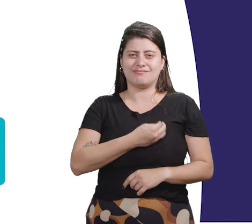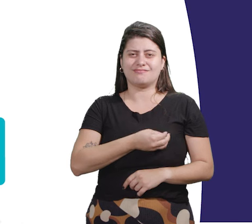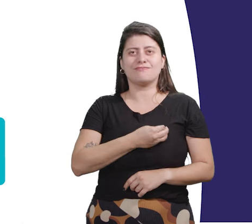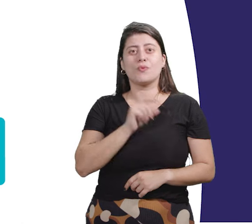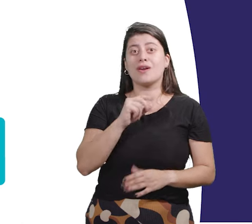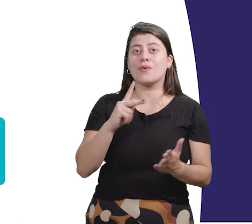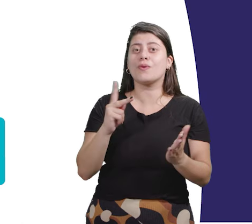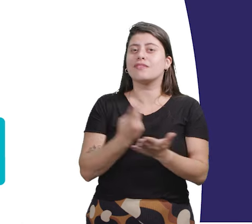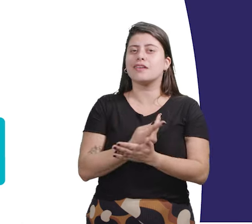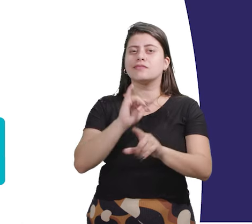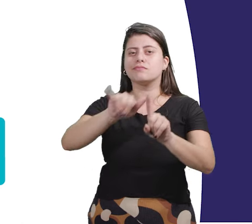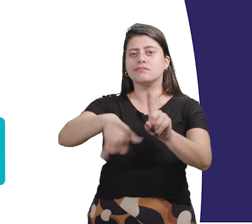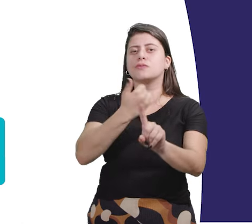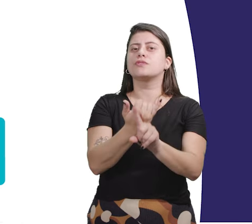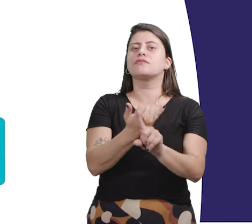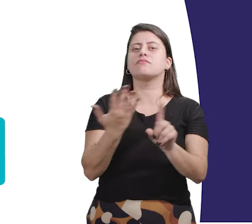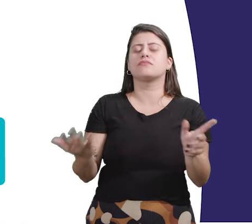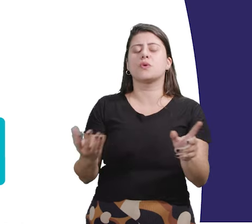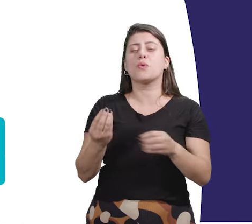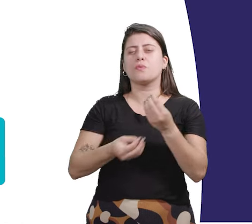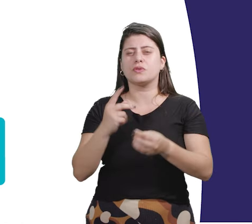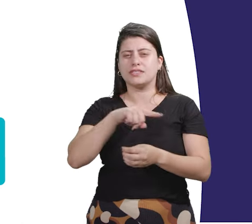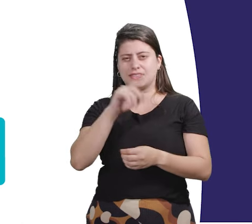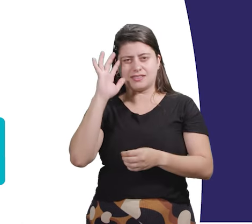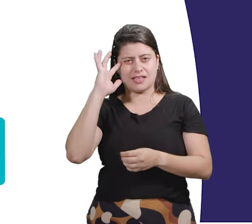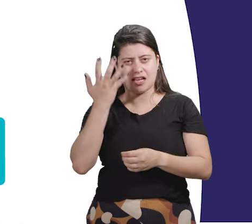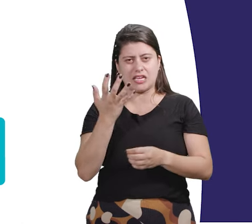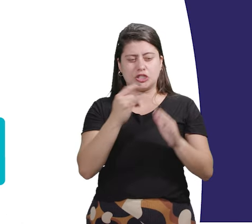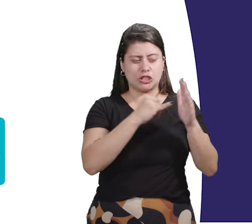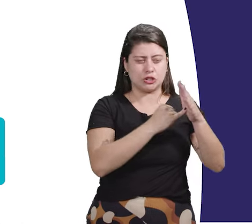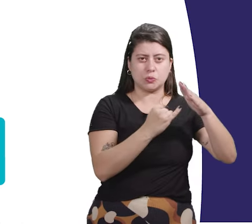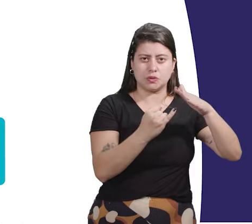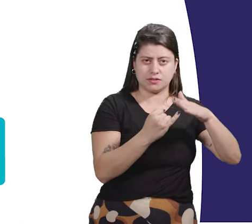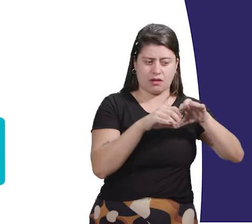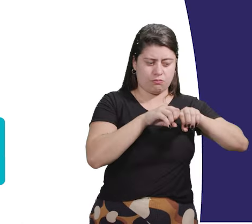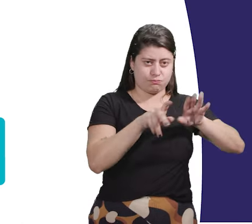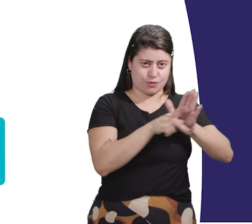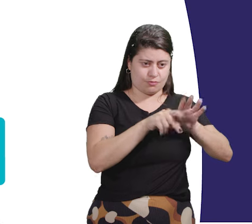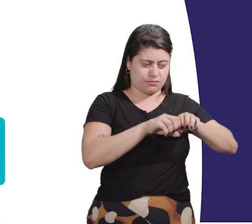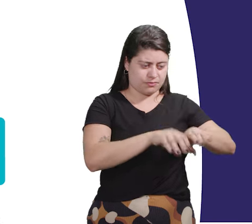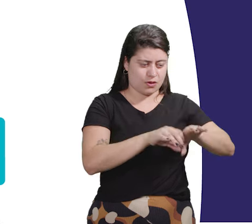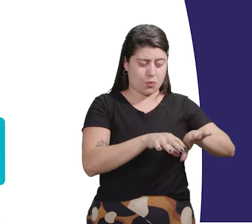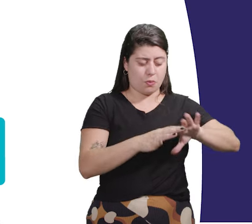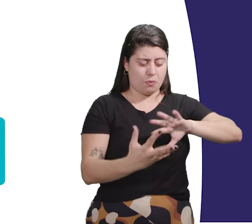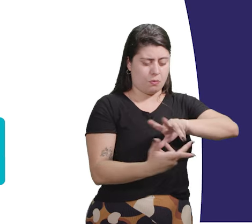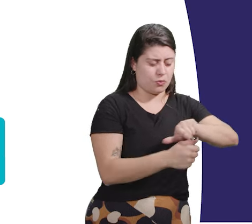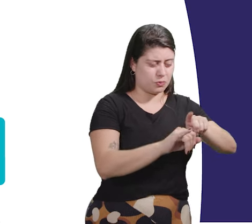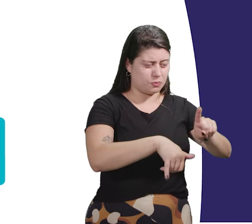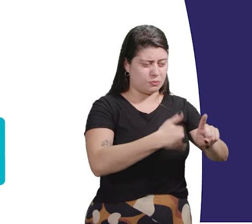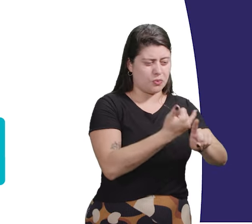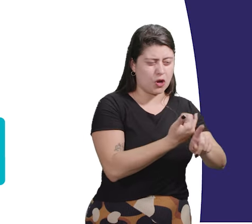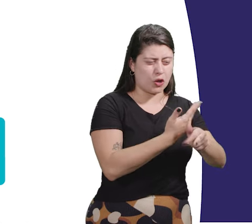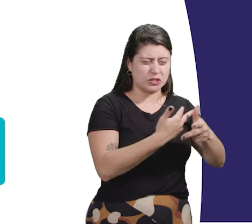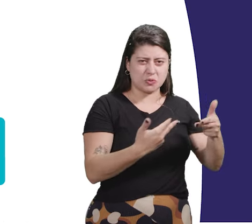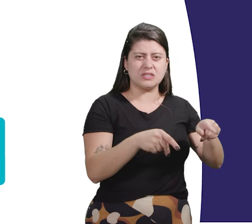o bullying, né? Como é que vocês acham que as instituições educacionais podem fazer diferença no mundo onde o bullying e outros tipos de intimidação estão